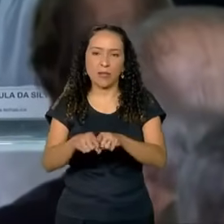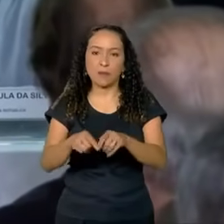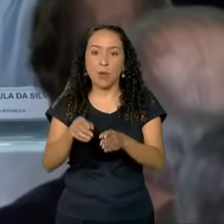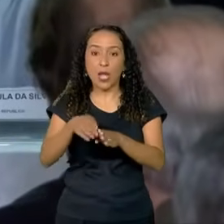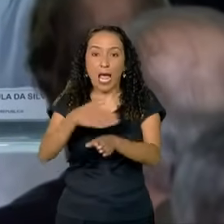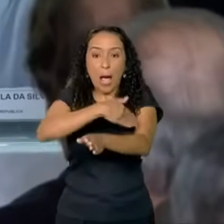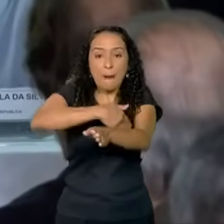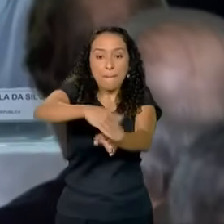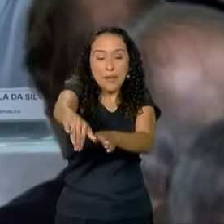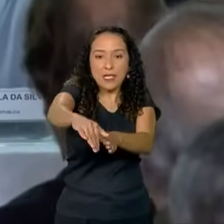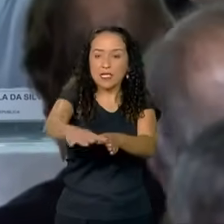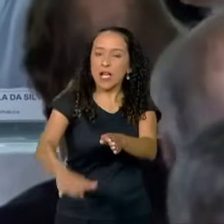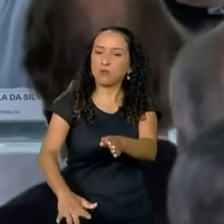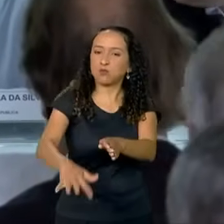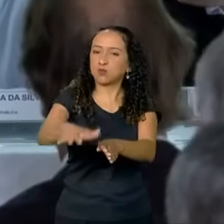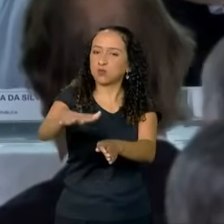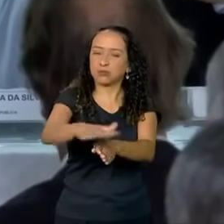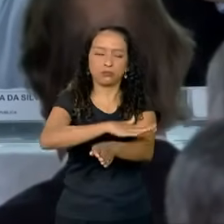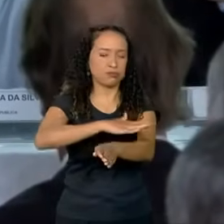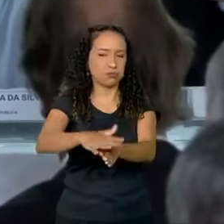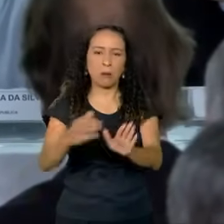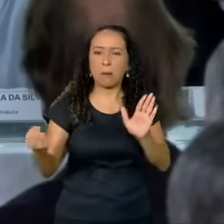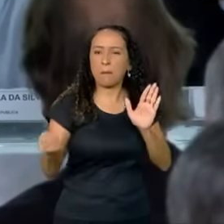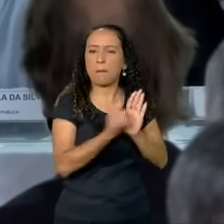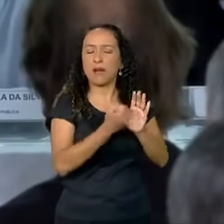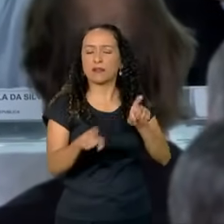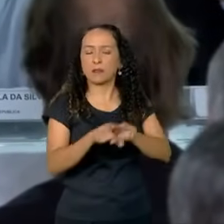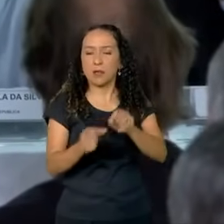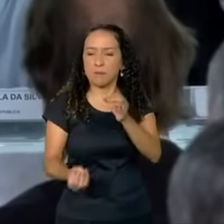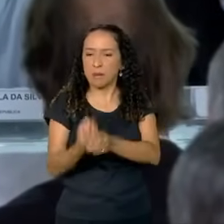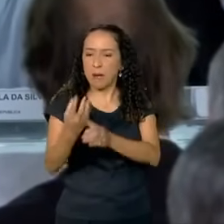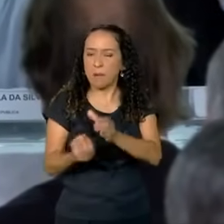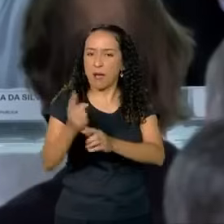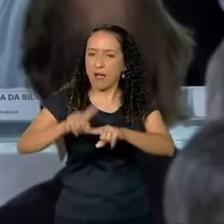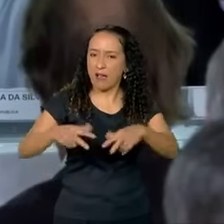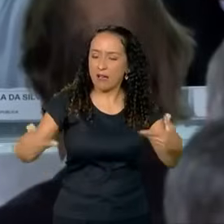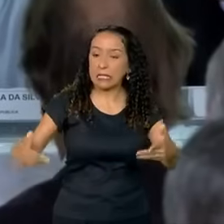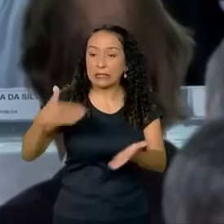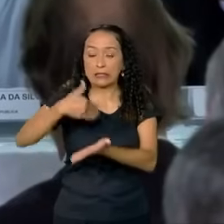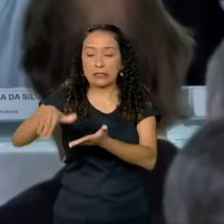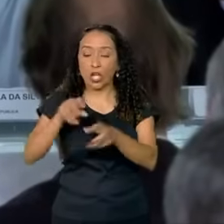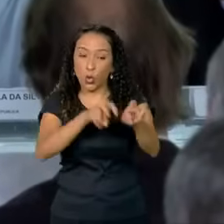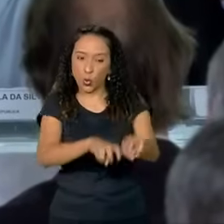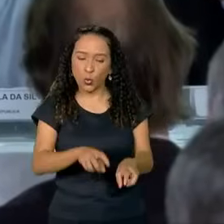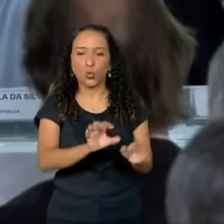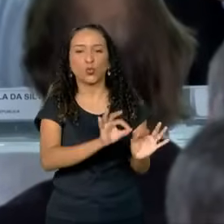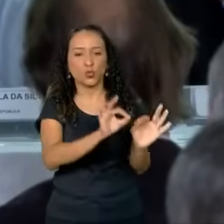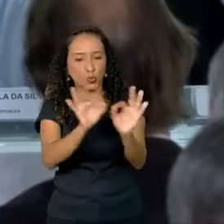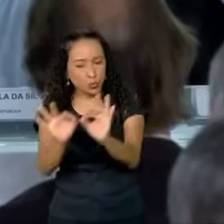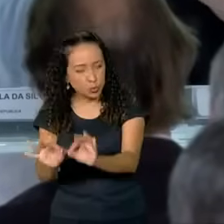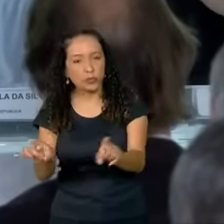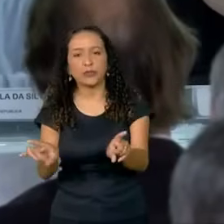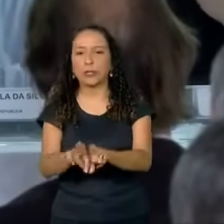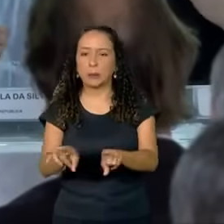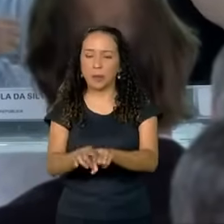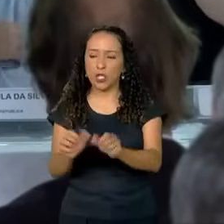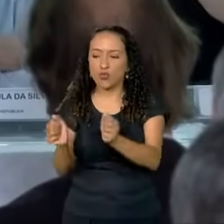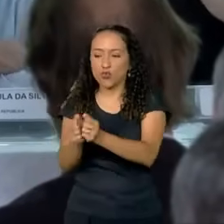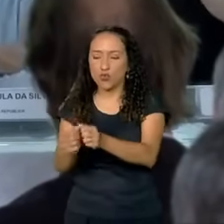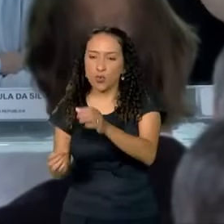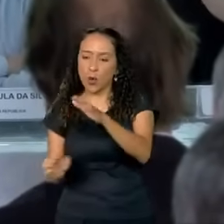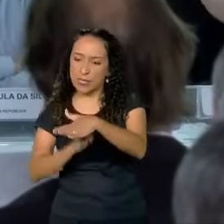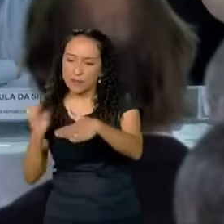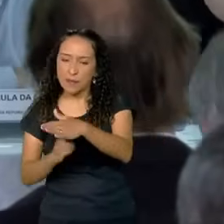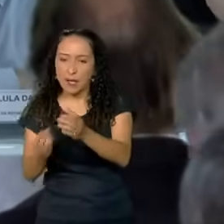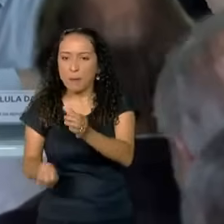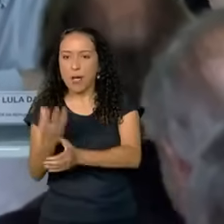também submersa. Impactos na produção, a Secretaria de Agricultura está acompanhando também, junto às empresas produtoras de